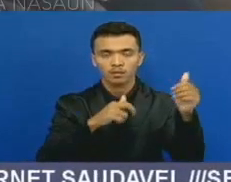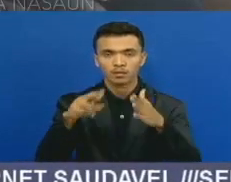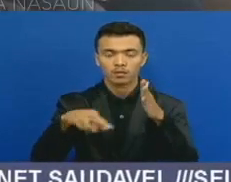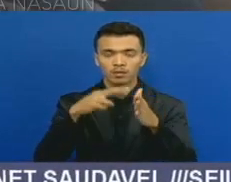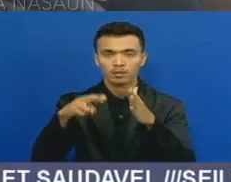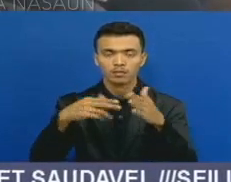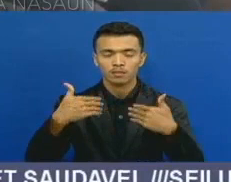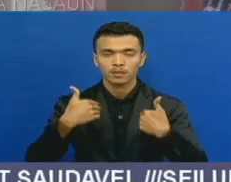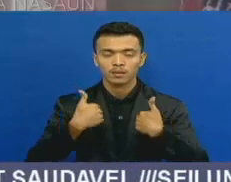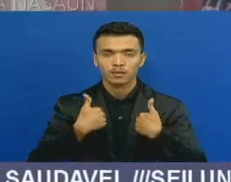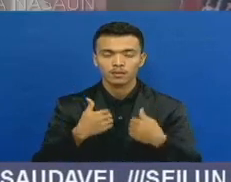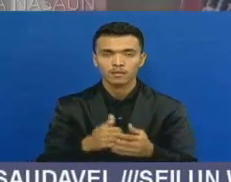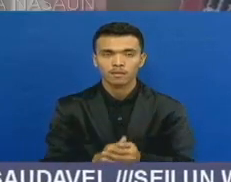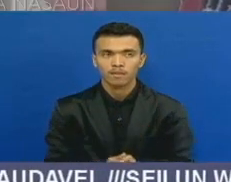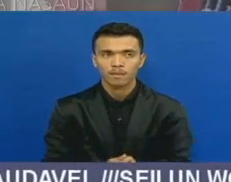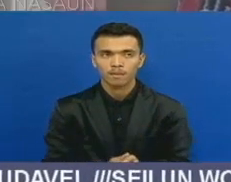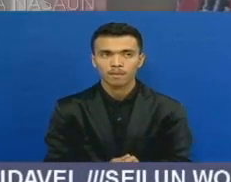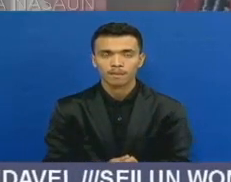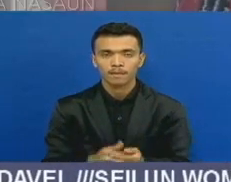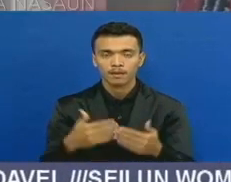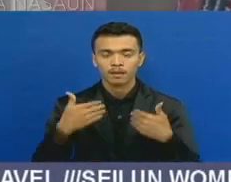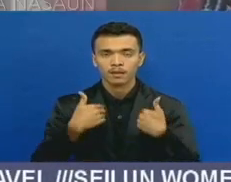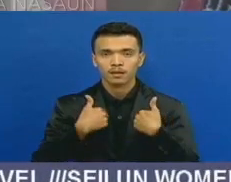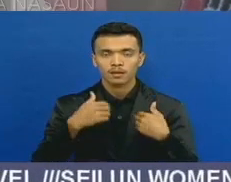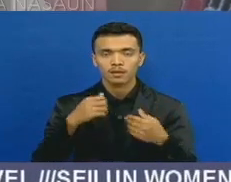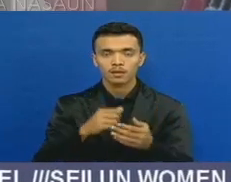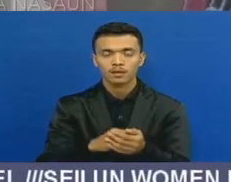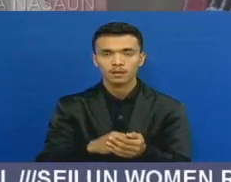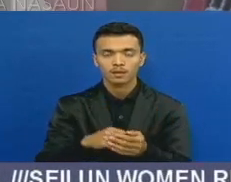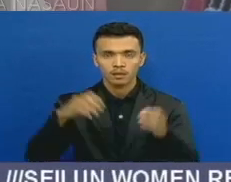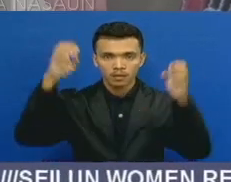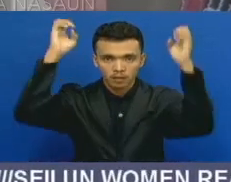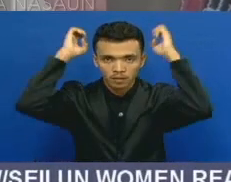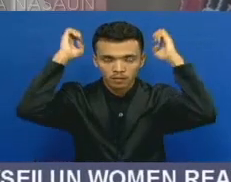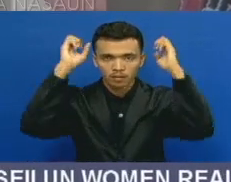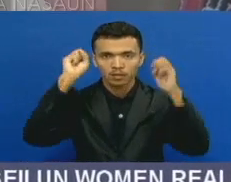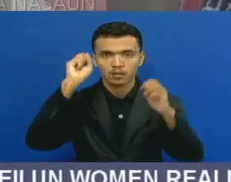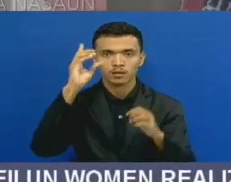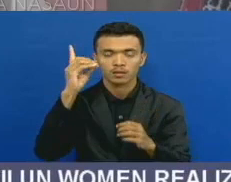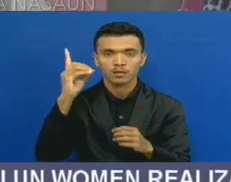iha. E nível ensino, e nível rua, educação pré-escolar, ita iha